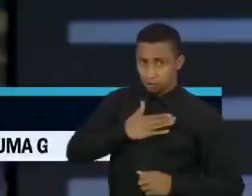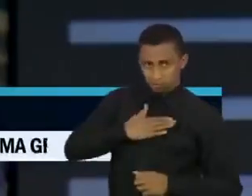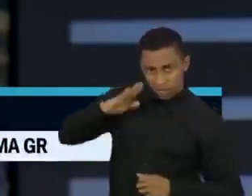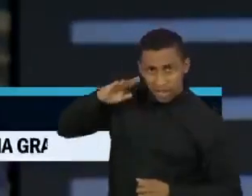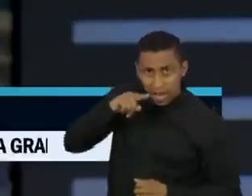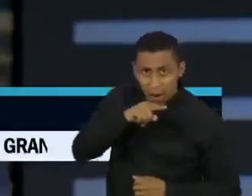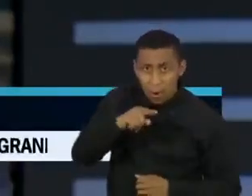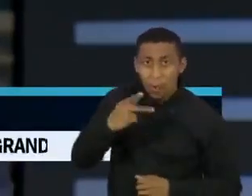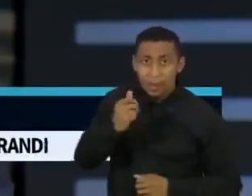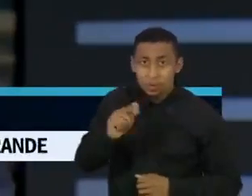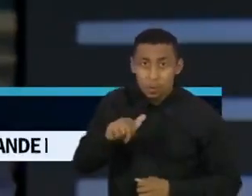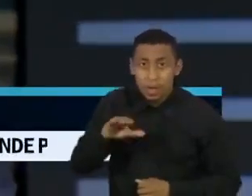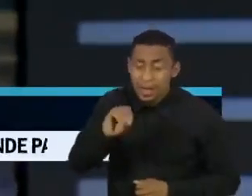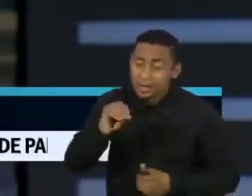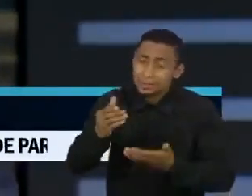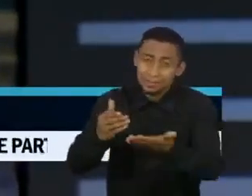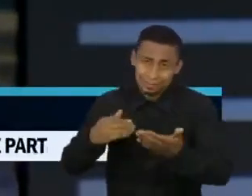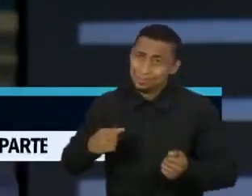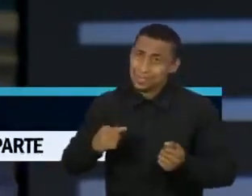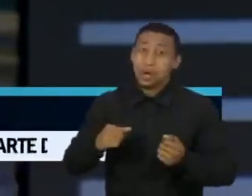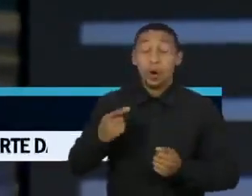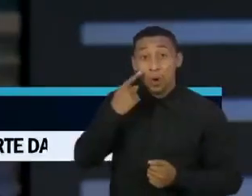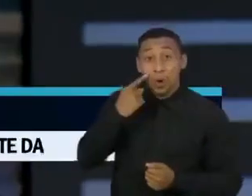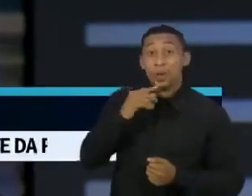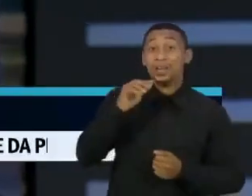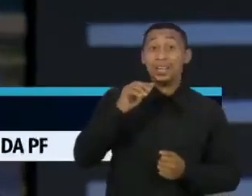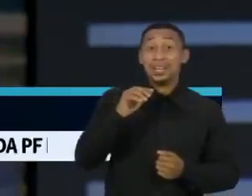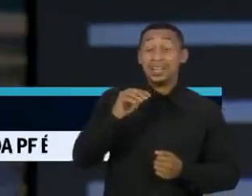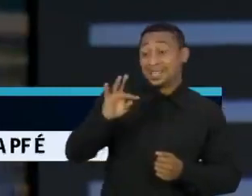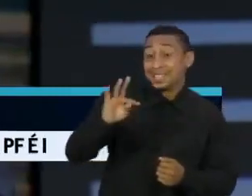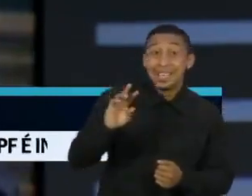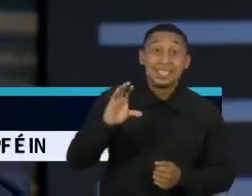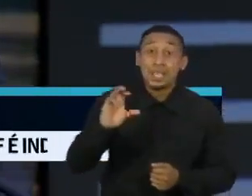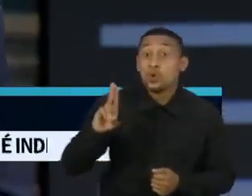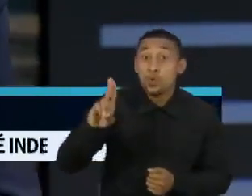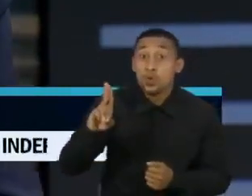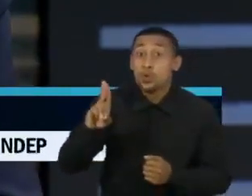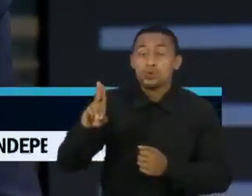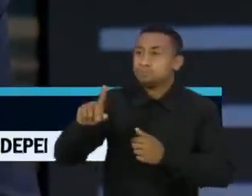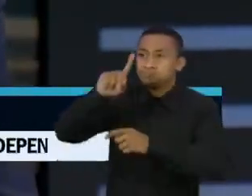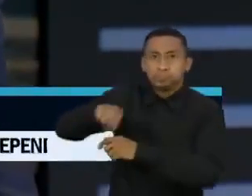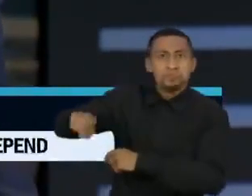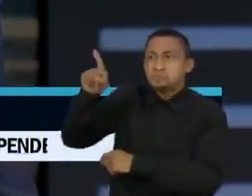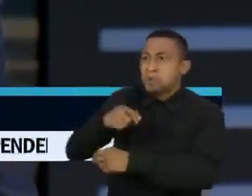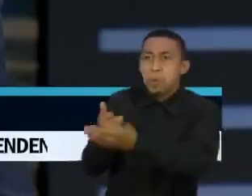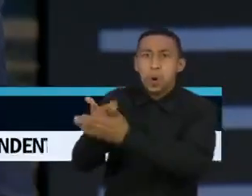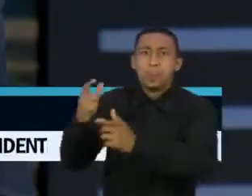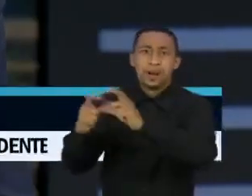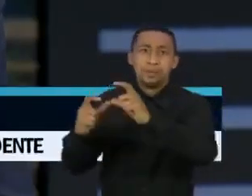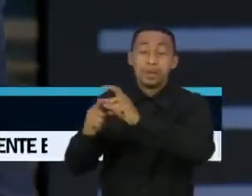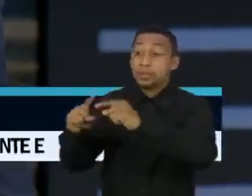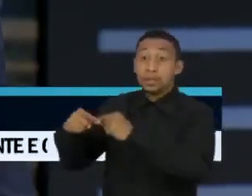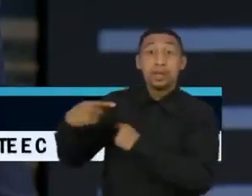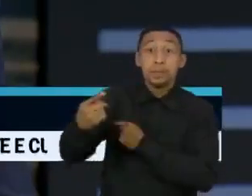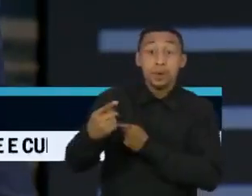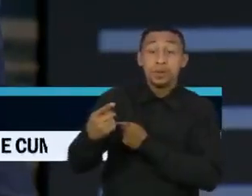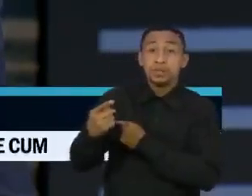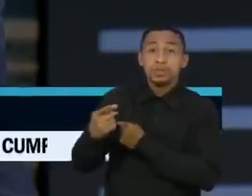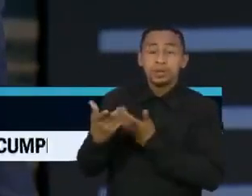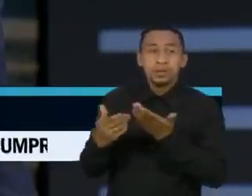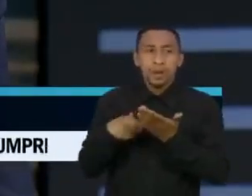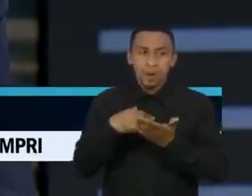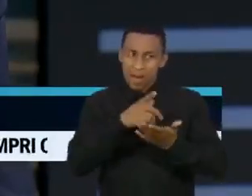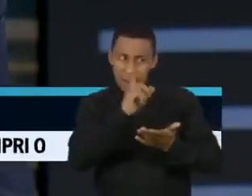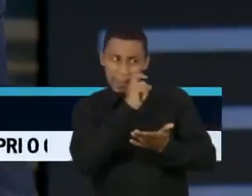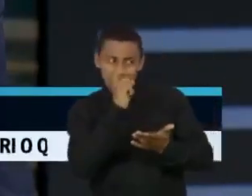mentiroso e desonra o exército que o TCU impediu a compra da fase minutos depois o Tribunal de Contas da União desmentiu que não